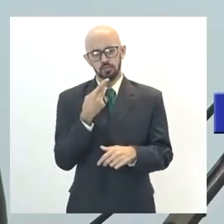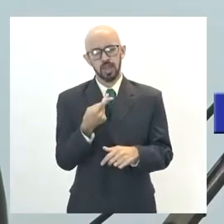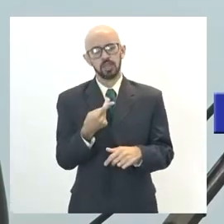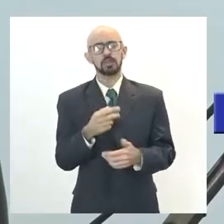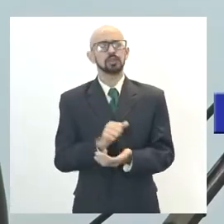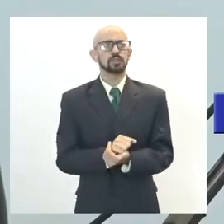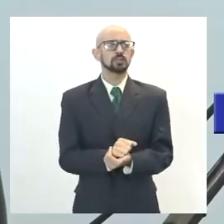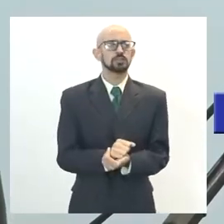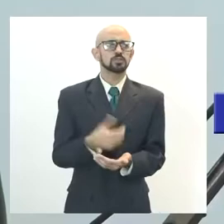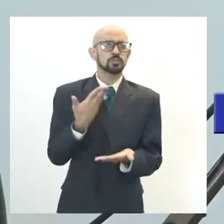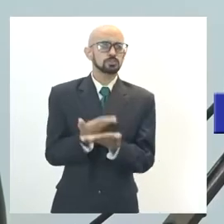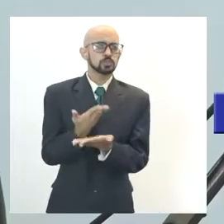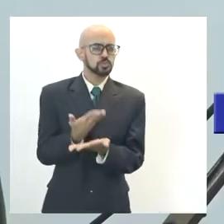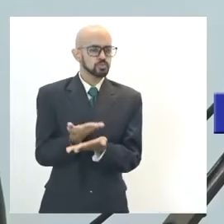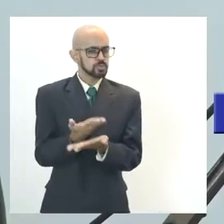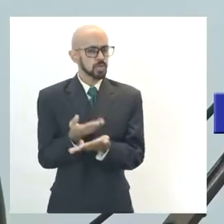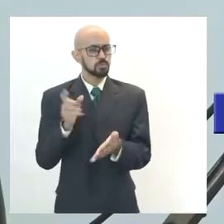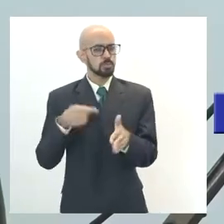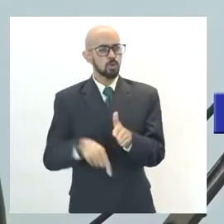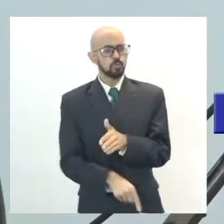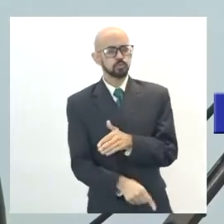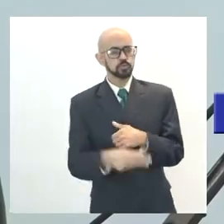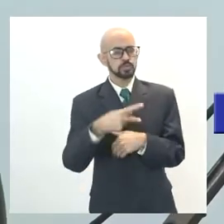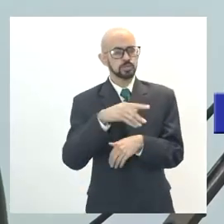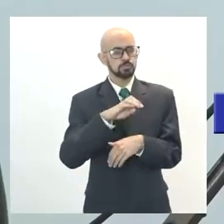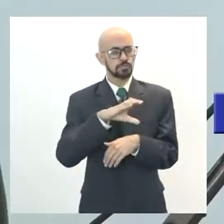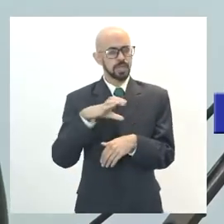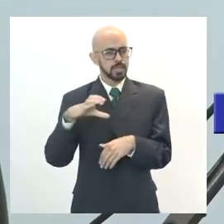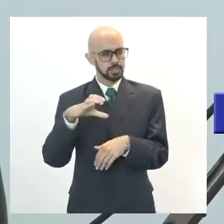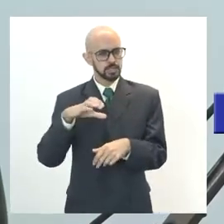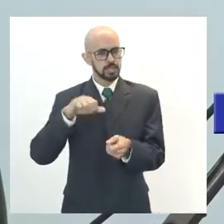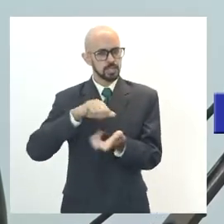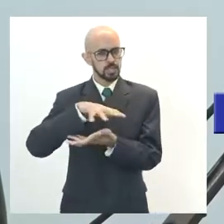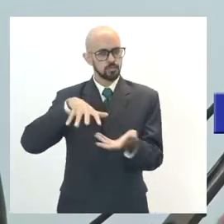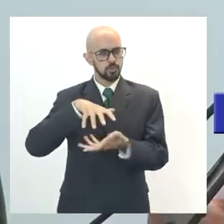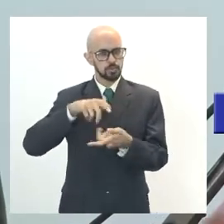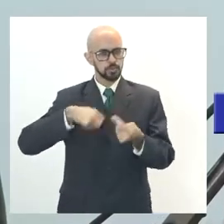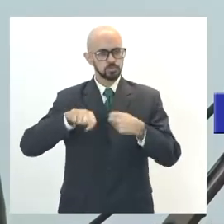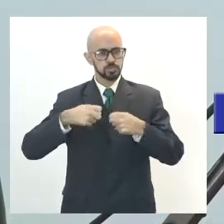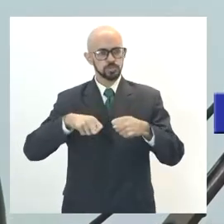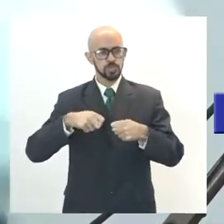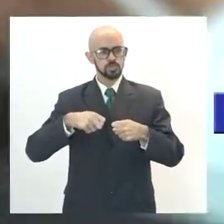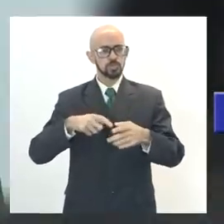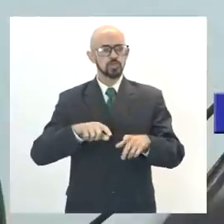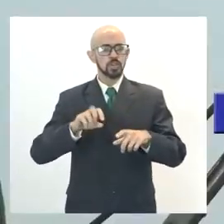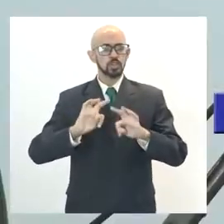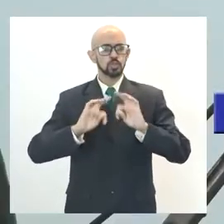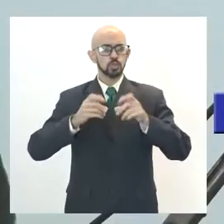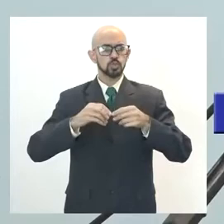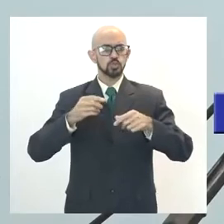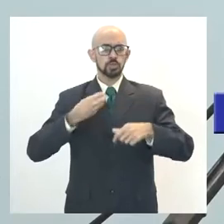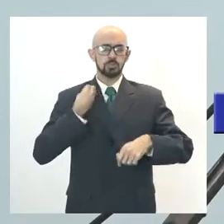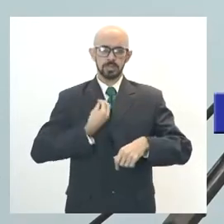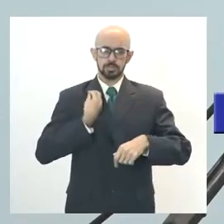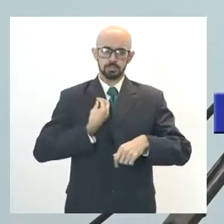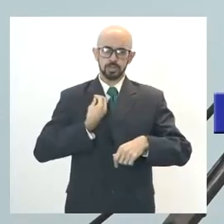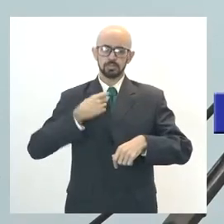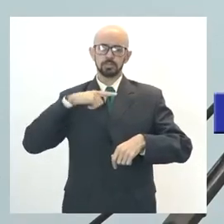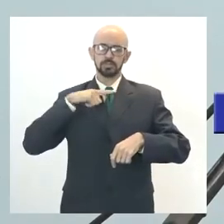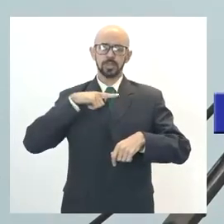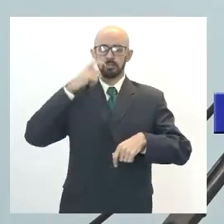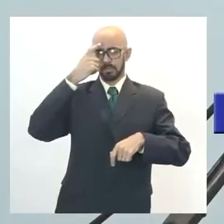profundidade essa PEC essa reforma administrativa e a gente aqui todo mundo tá participando tem mais ou menos um